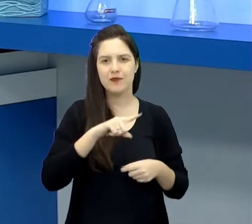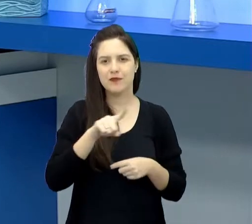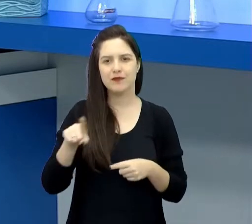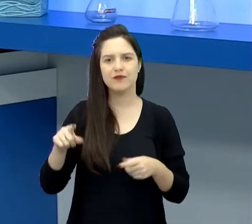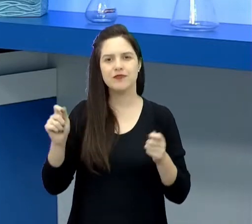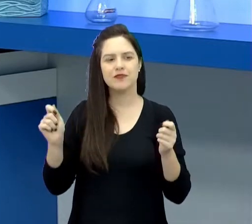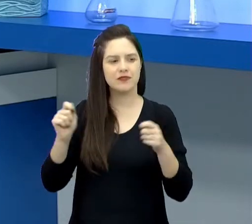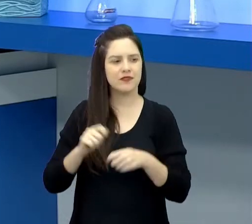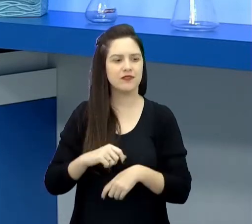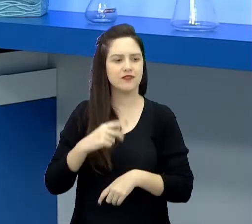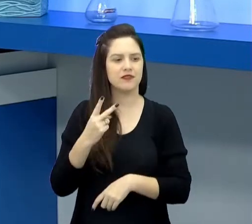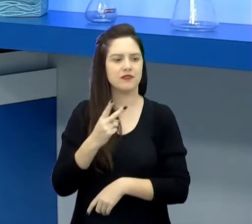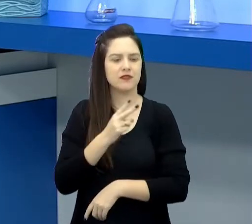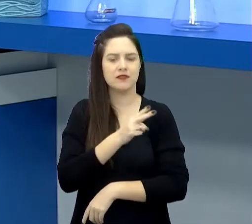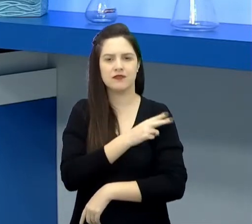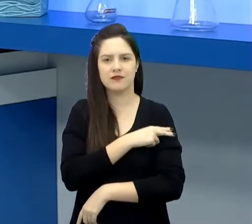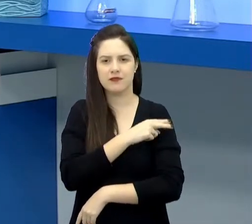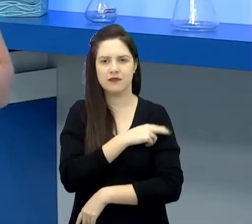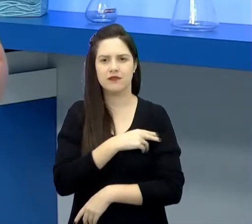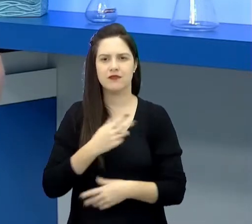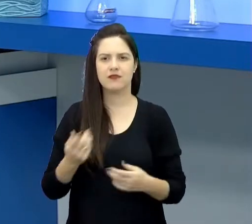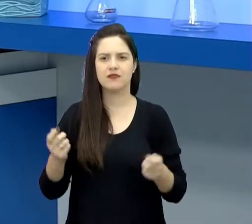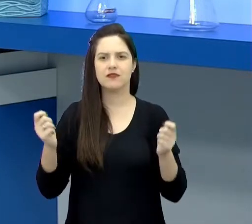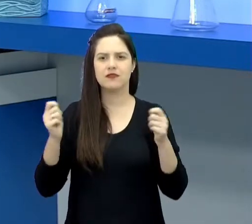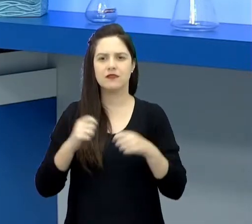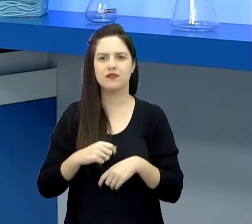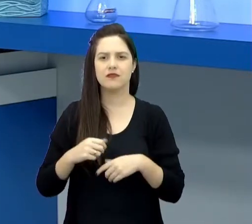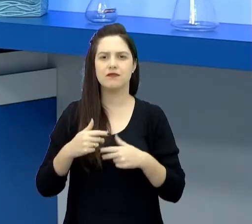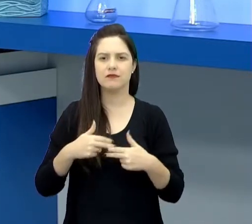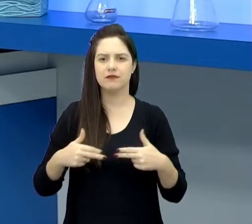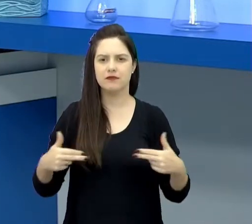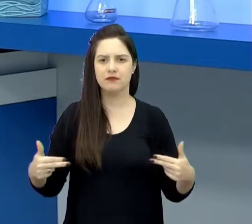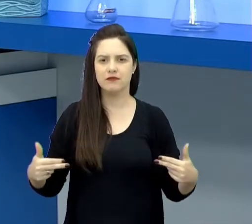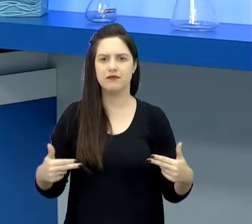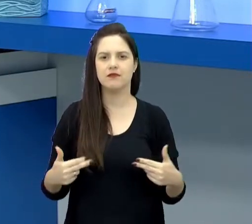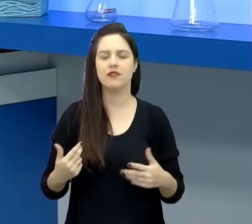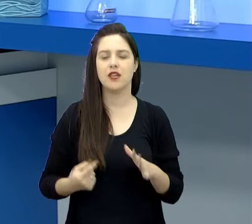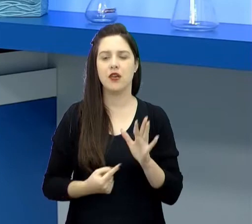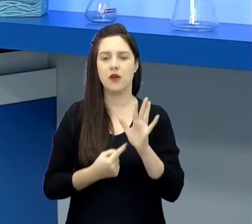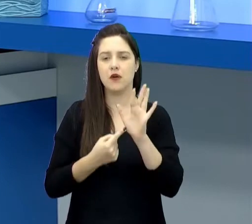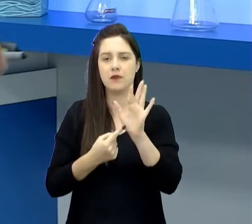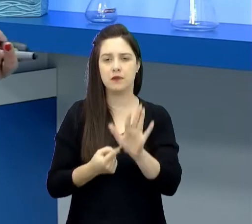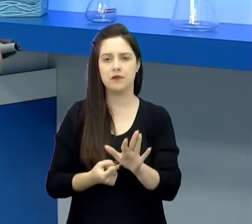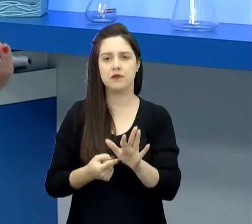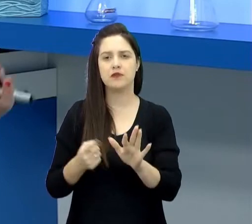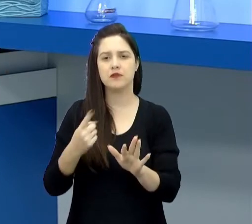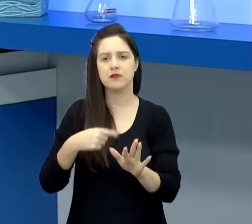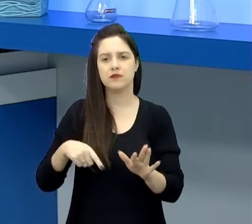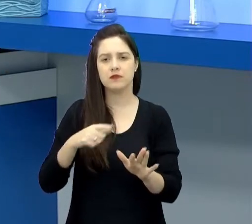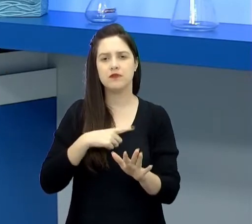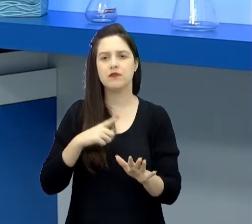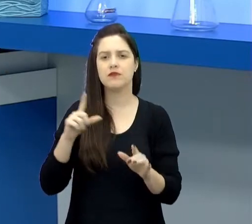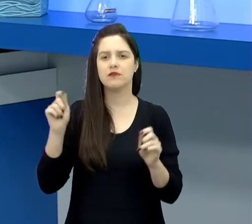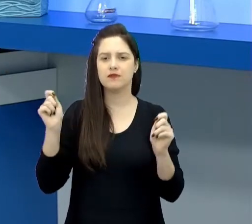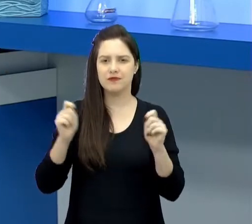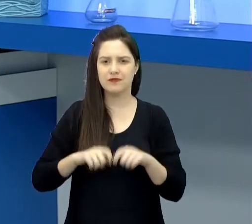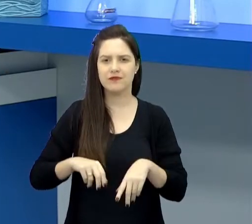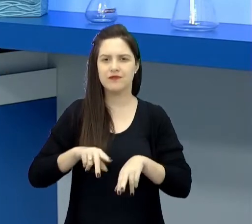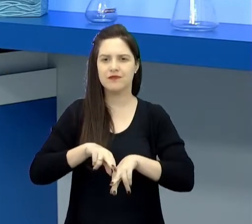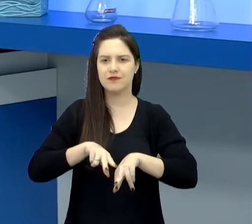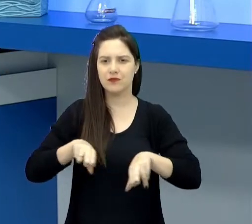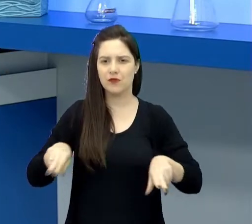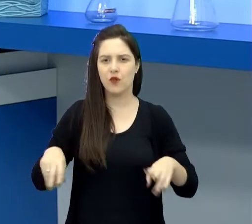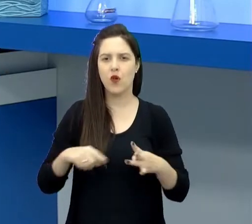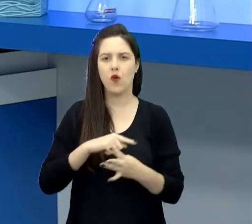alguns estudantes aí já querendo agradecer, já começo agradecendo a presença ilustre deles que tiveram aí 4 diretorias